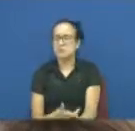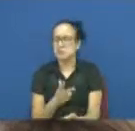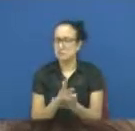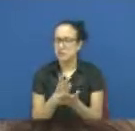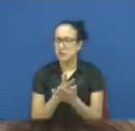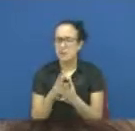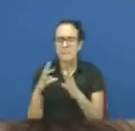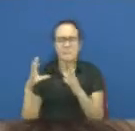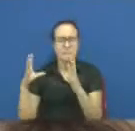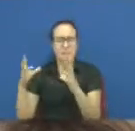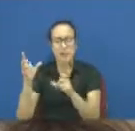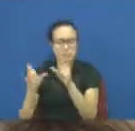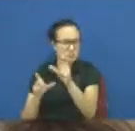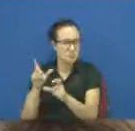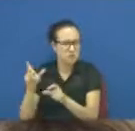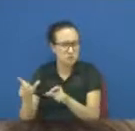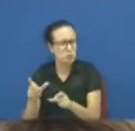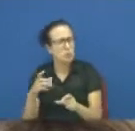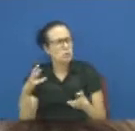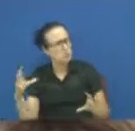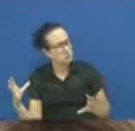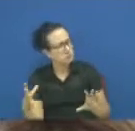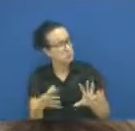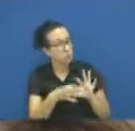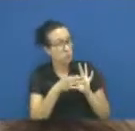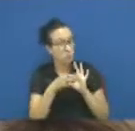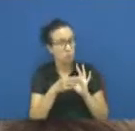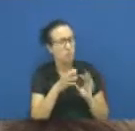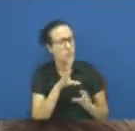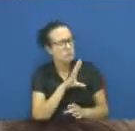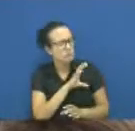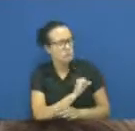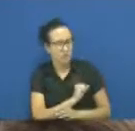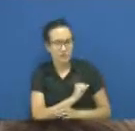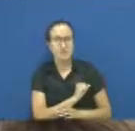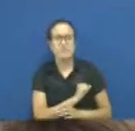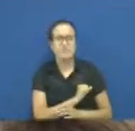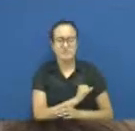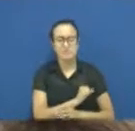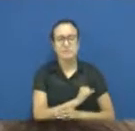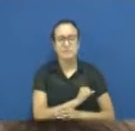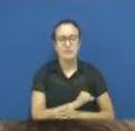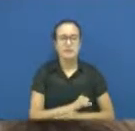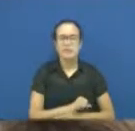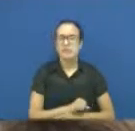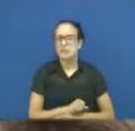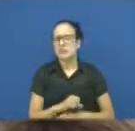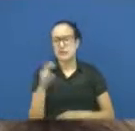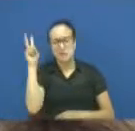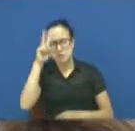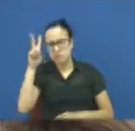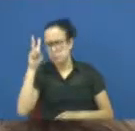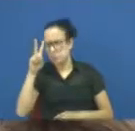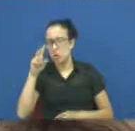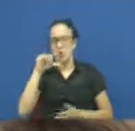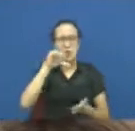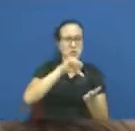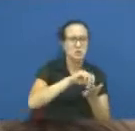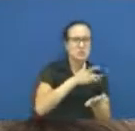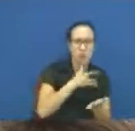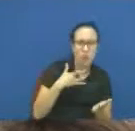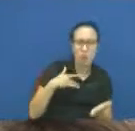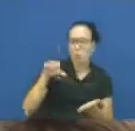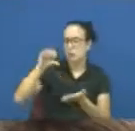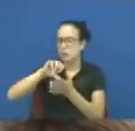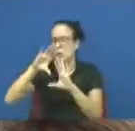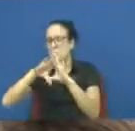uma história dentro do Conselho Municipal de Saúde, tem uma história de liderança no centro comunitário e, portanto, é uma honra